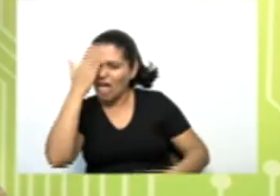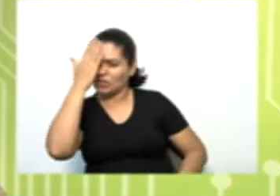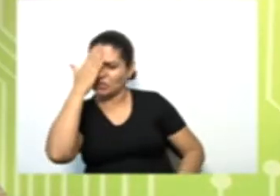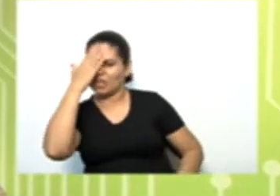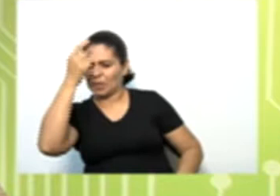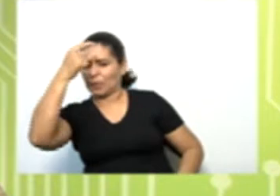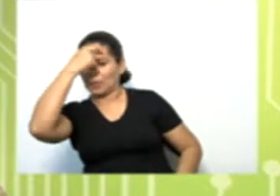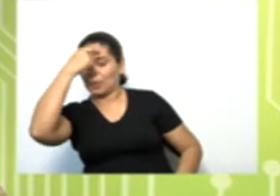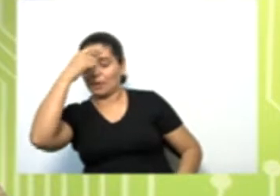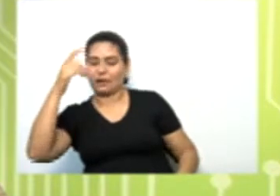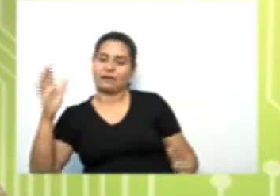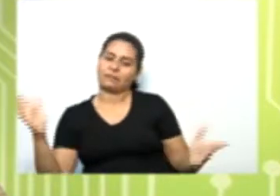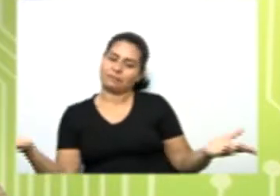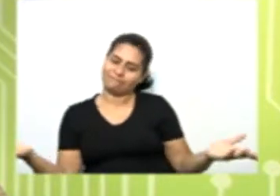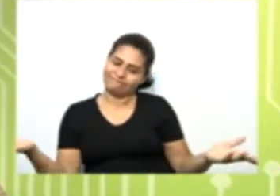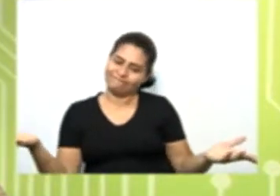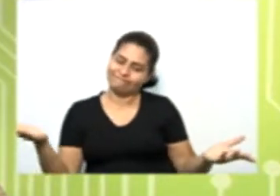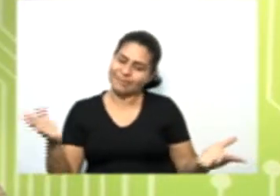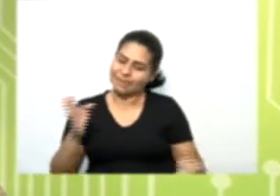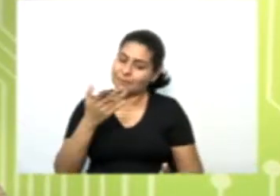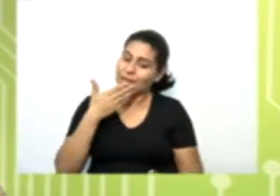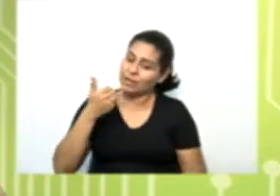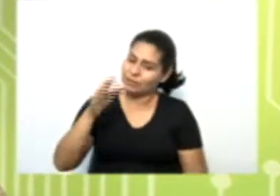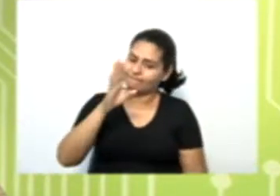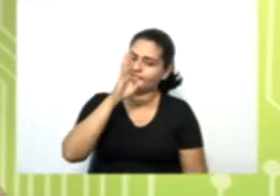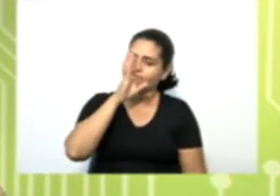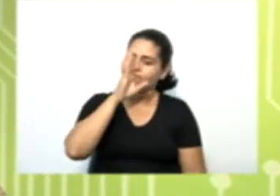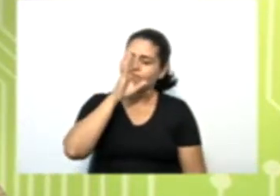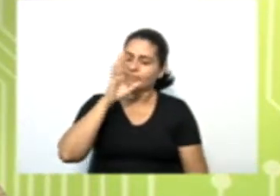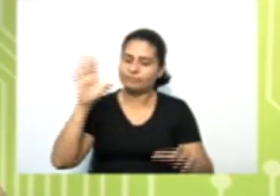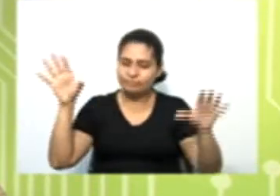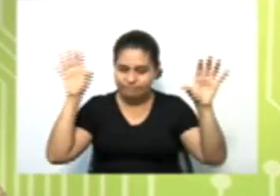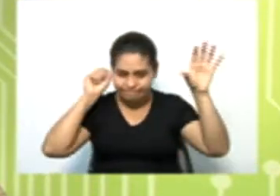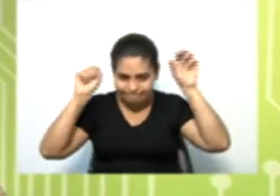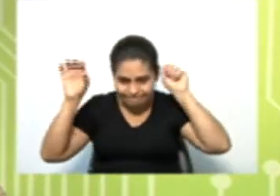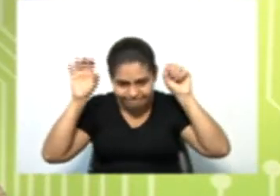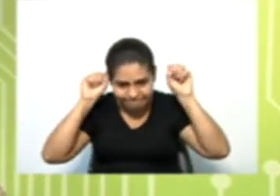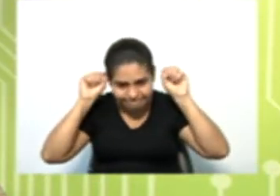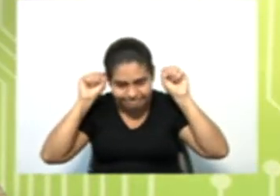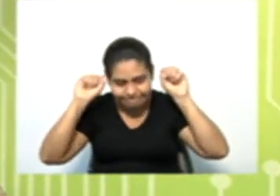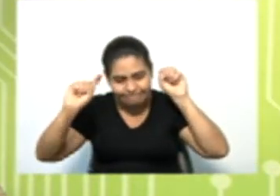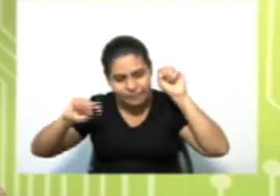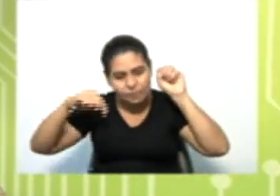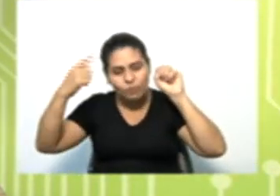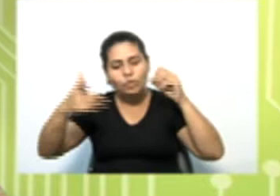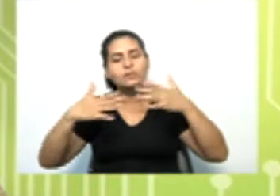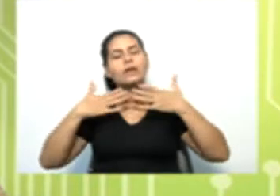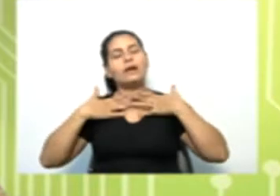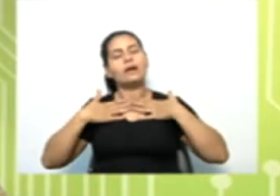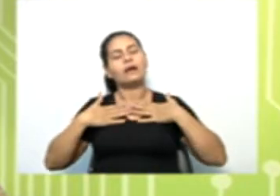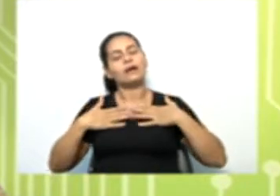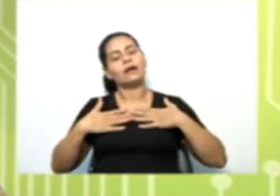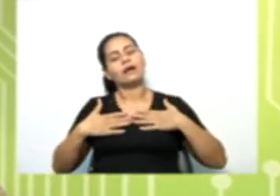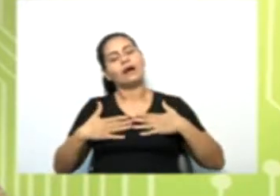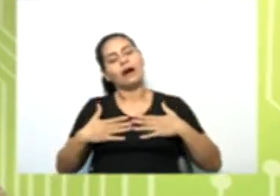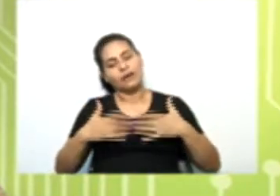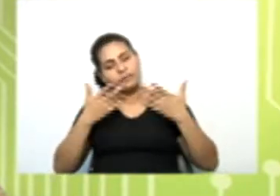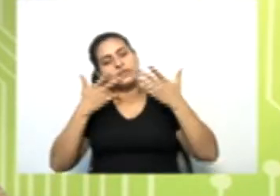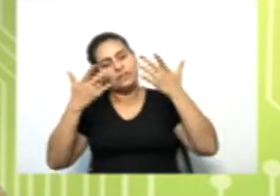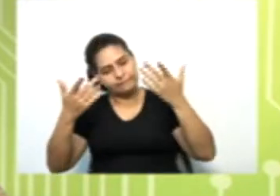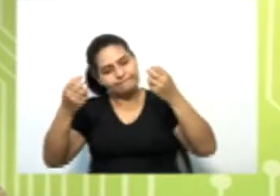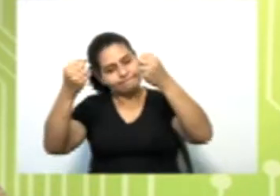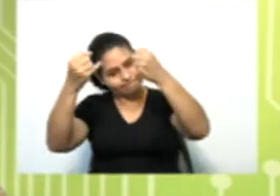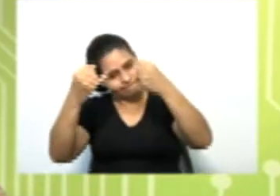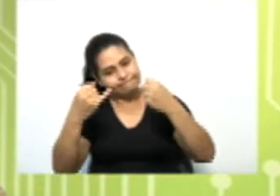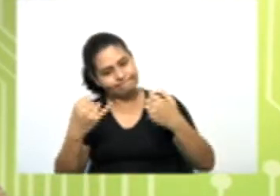o que é. Mas não, cala-te, ouça e depois, realmente, com mais informações, você tira